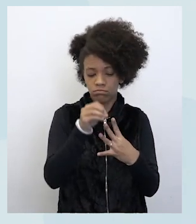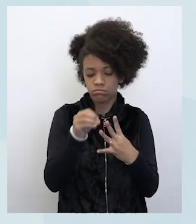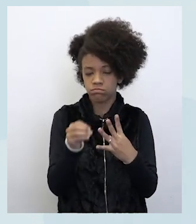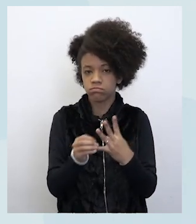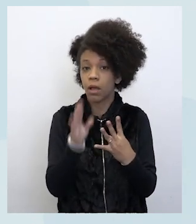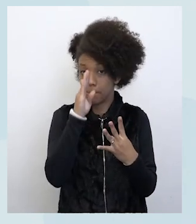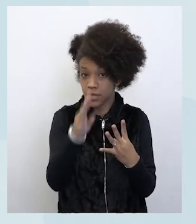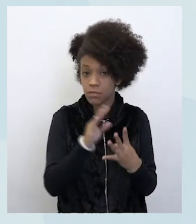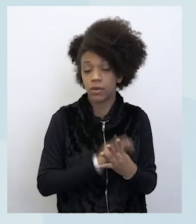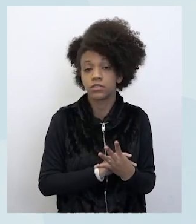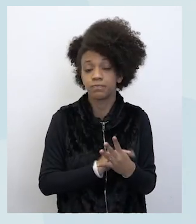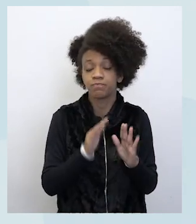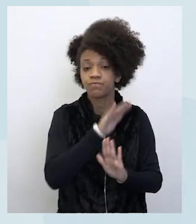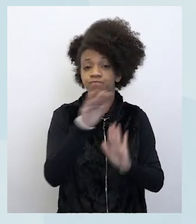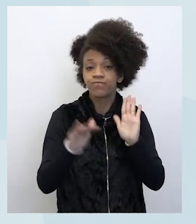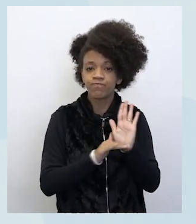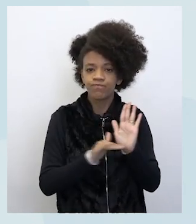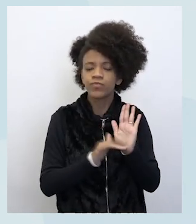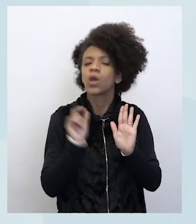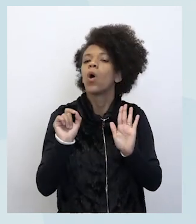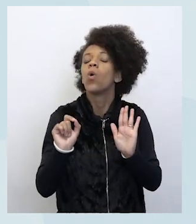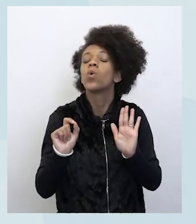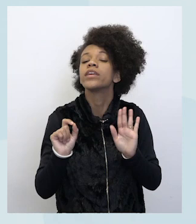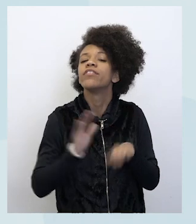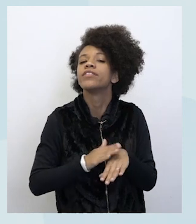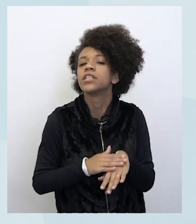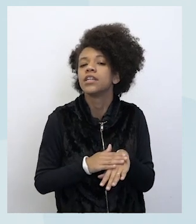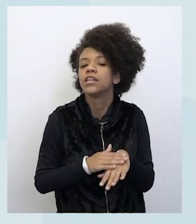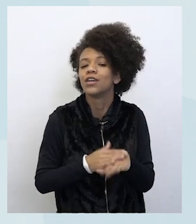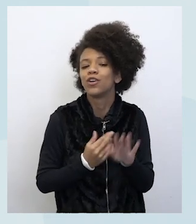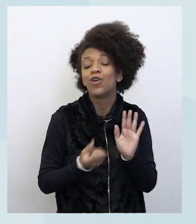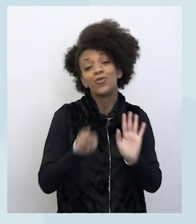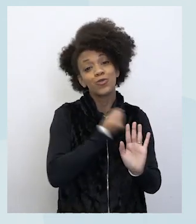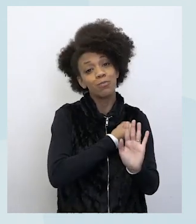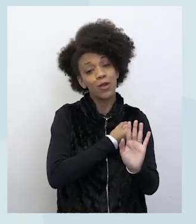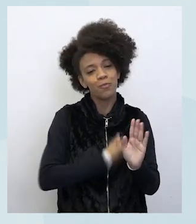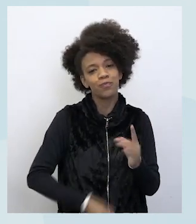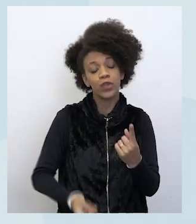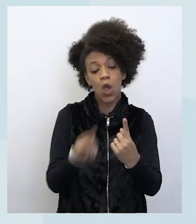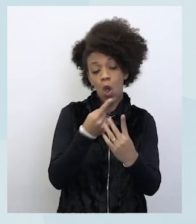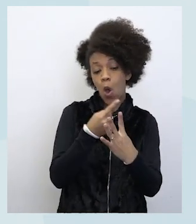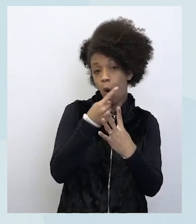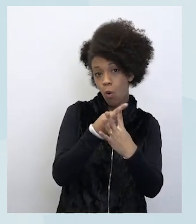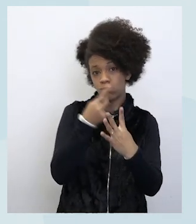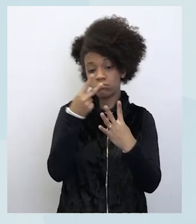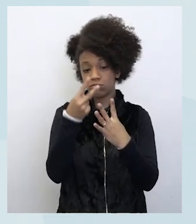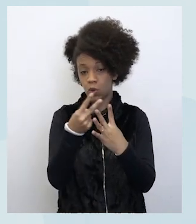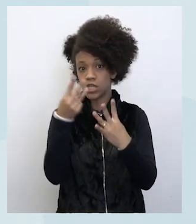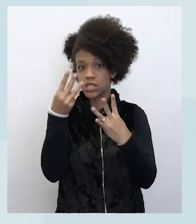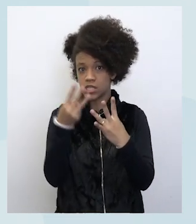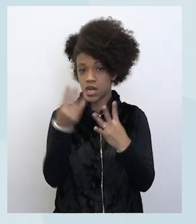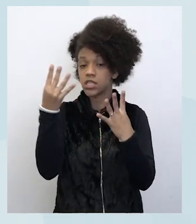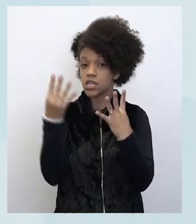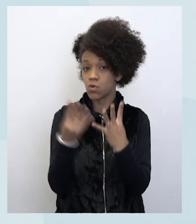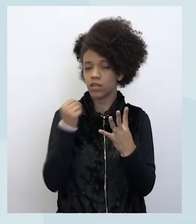principais. Abaixo delas, o que a gente vai colocar? O número 1, 2, 3 e